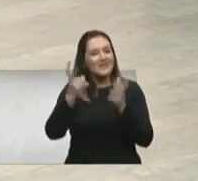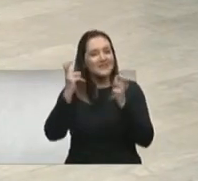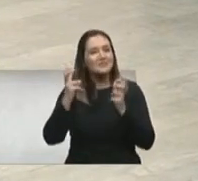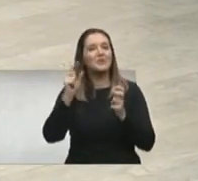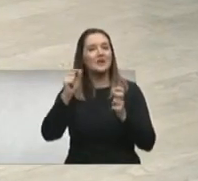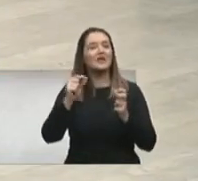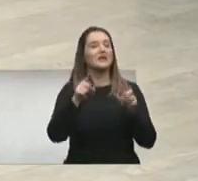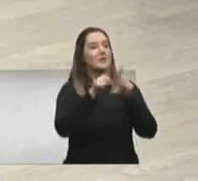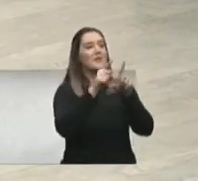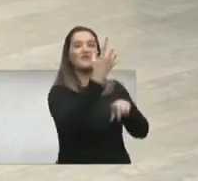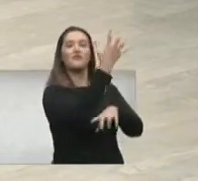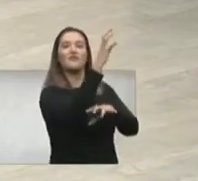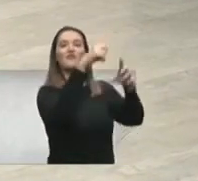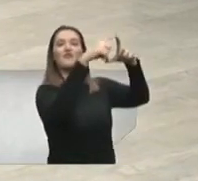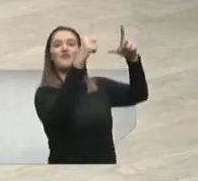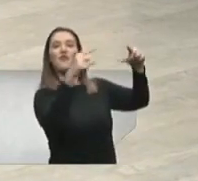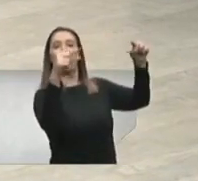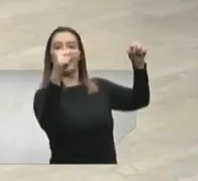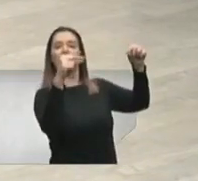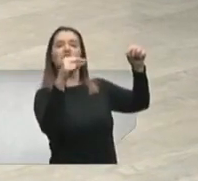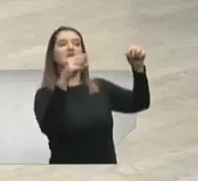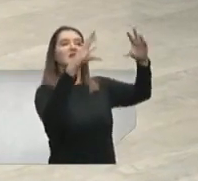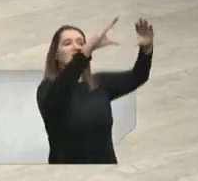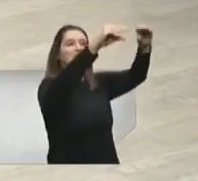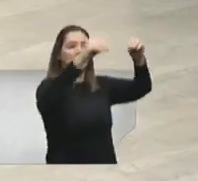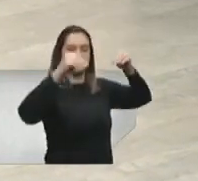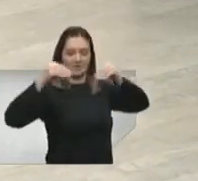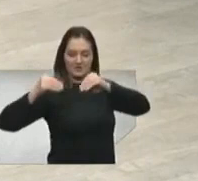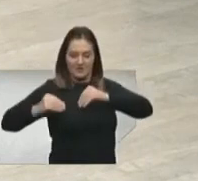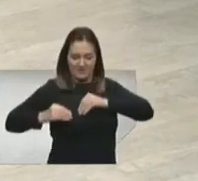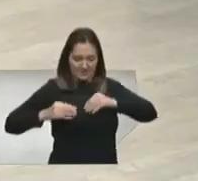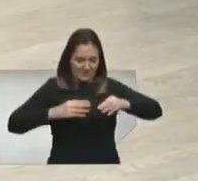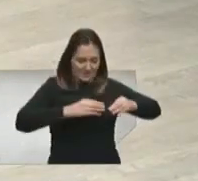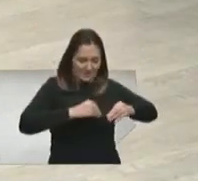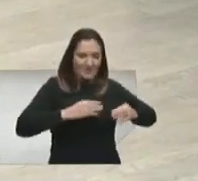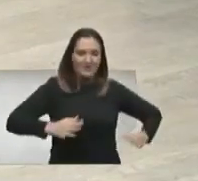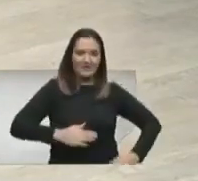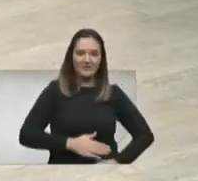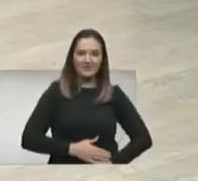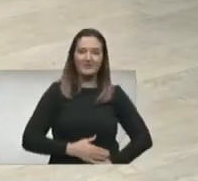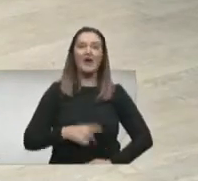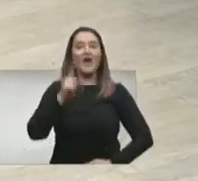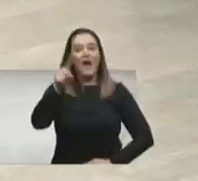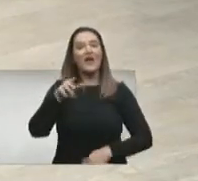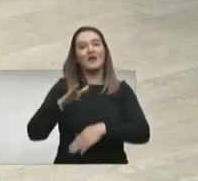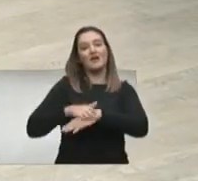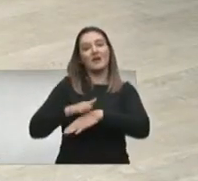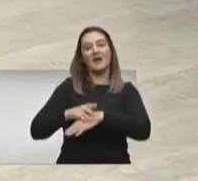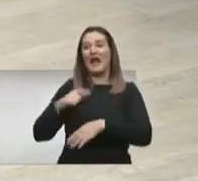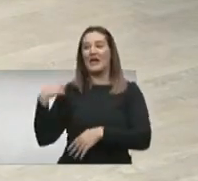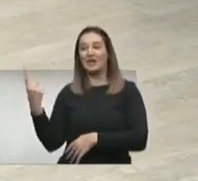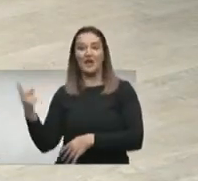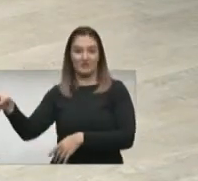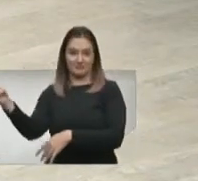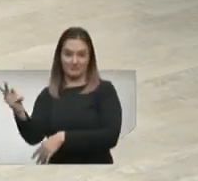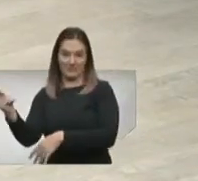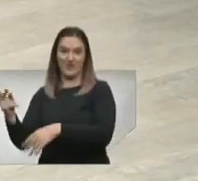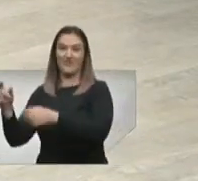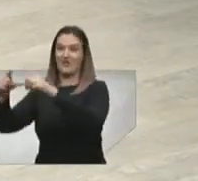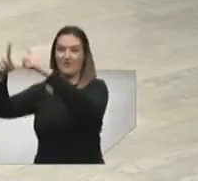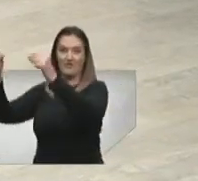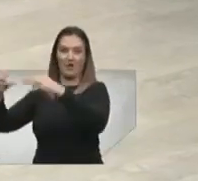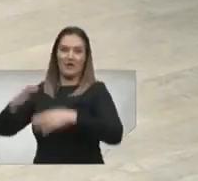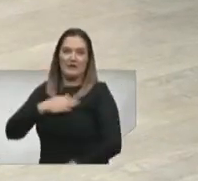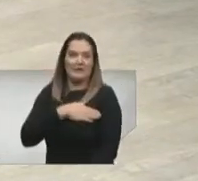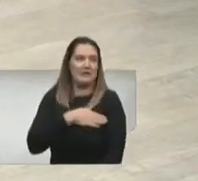As folhas de figueiras representavam simplesmente a justiça humana, a atitude humana, o jeito humano de resolver o problema. Mas